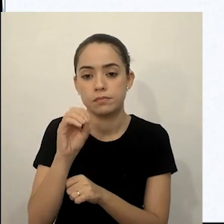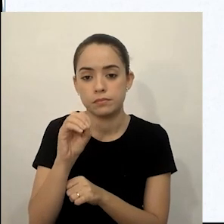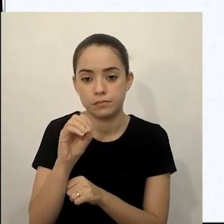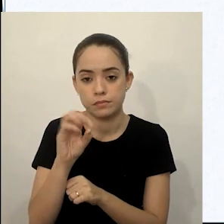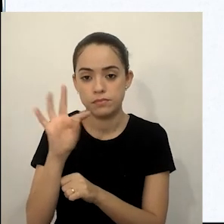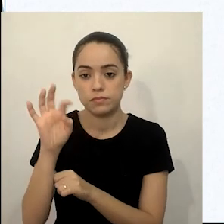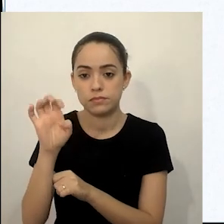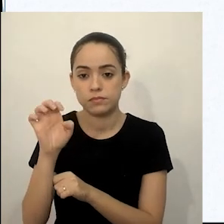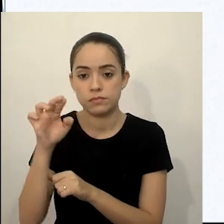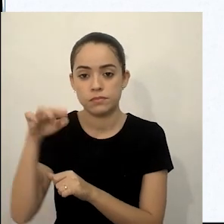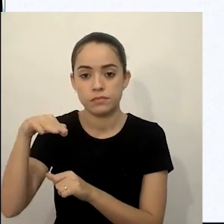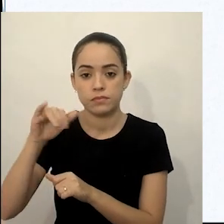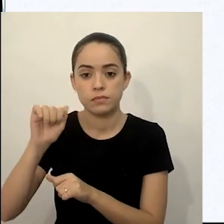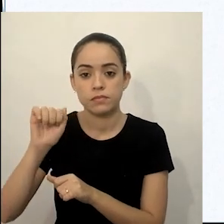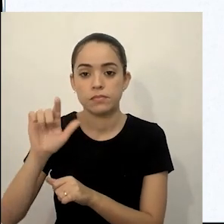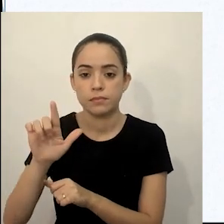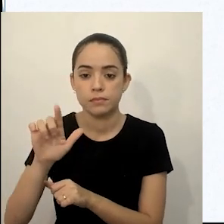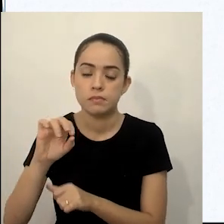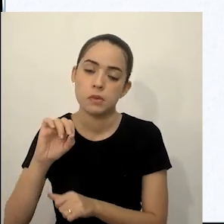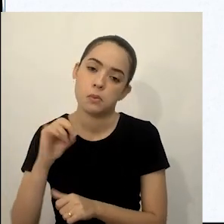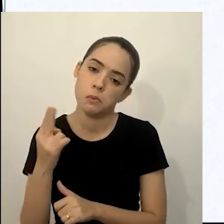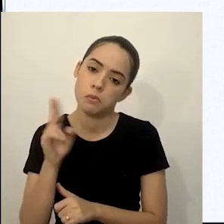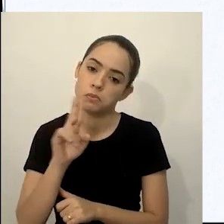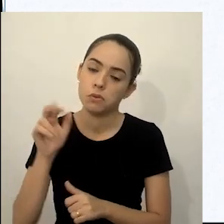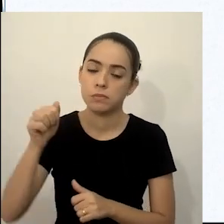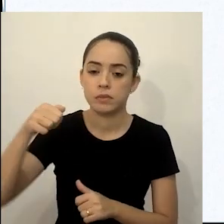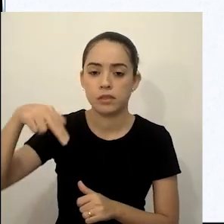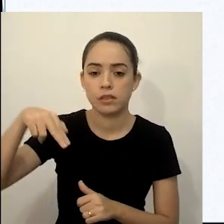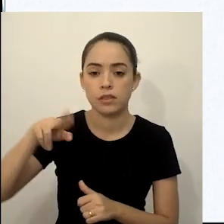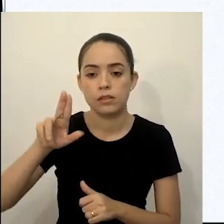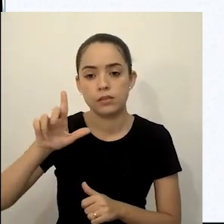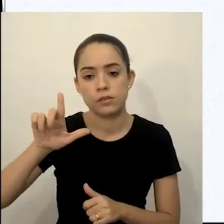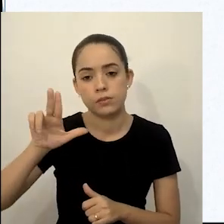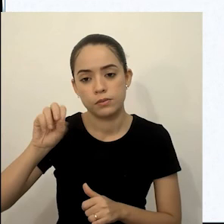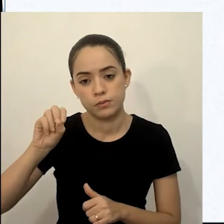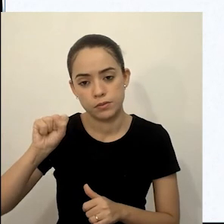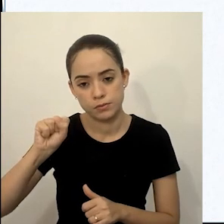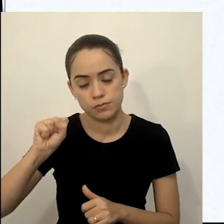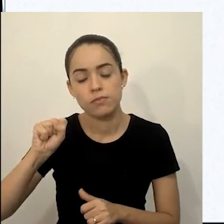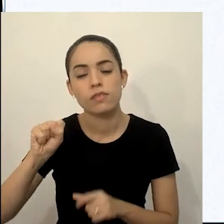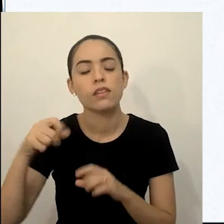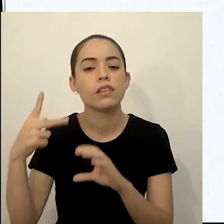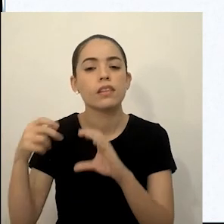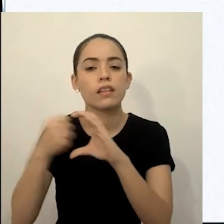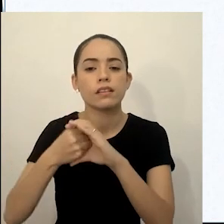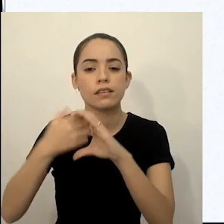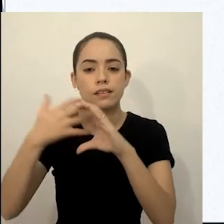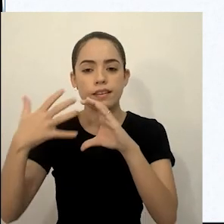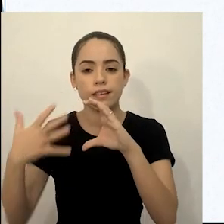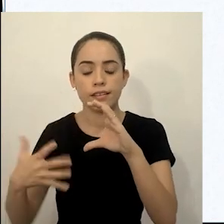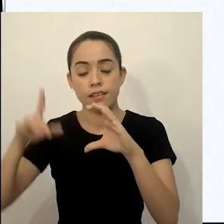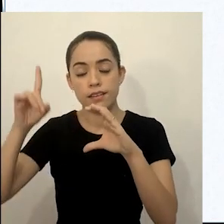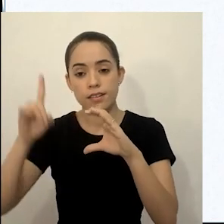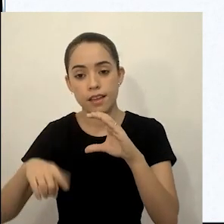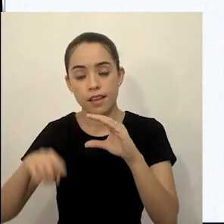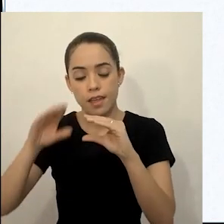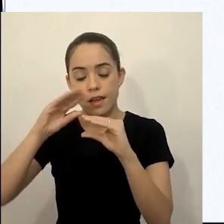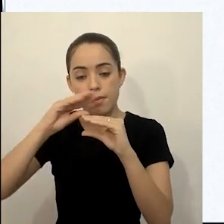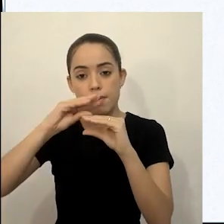terminal, ou no ânulus, que caracteriza-se por